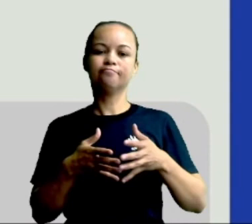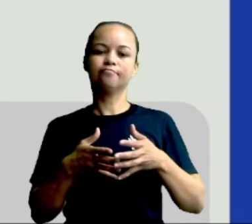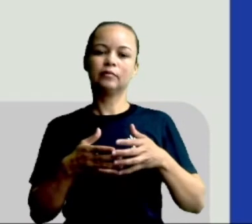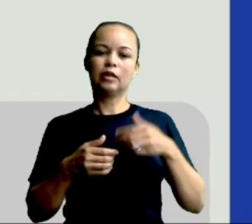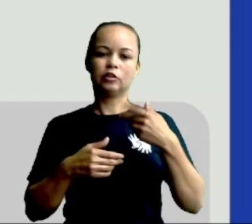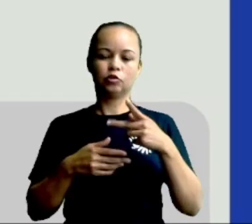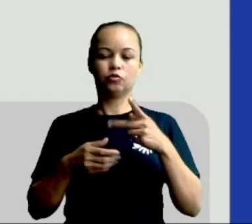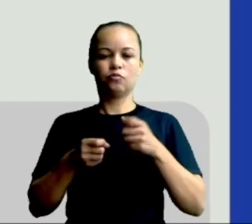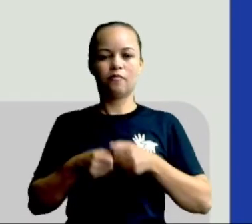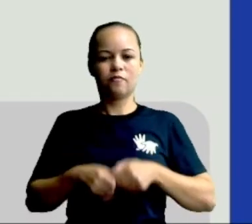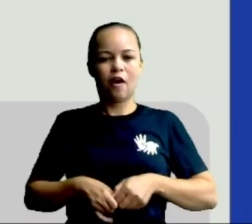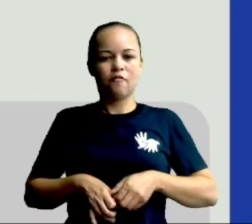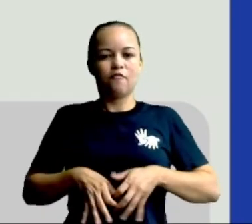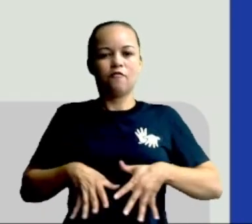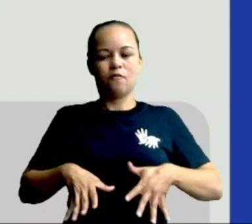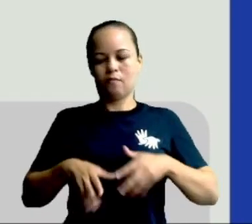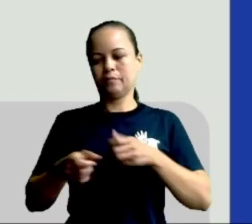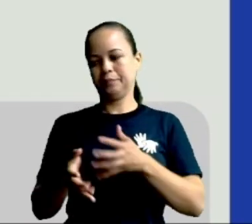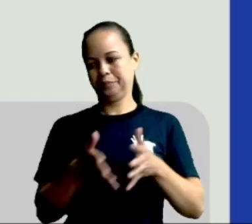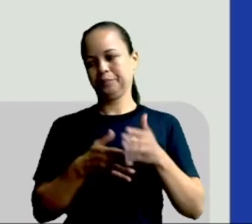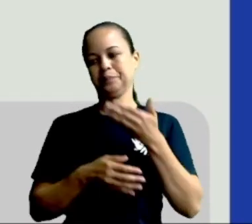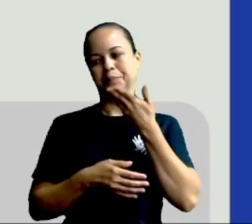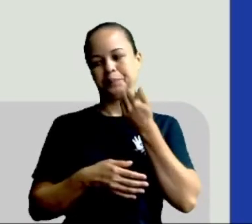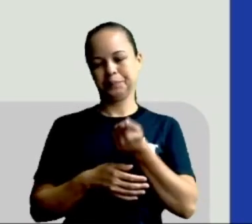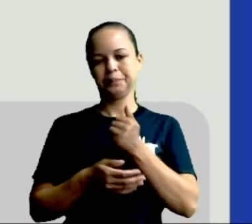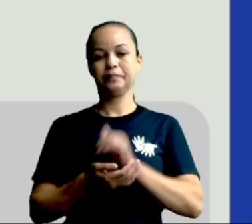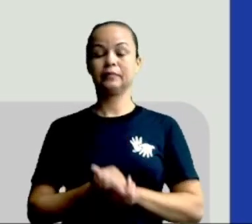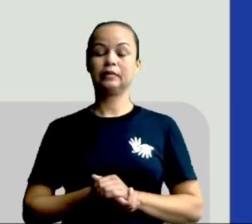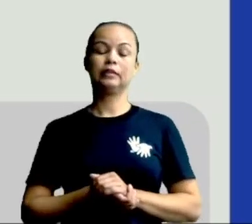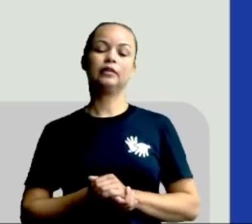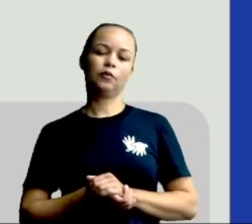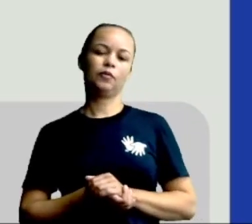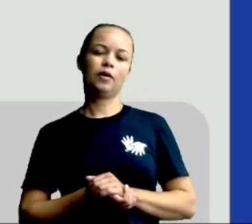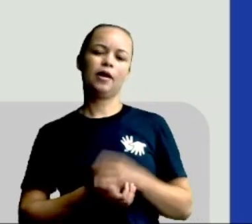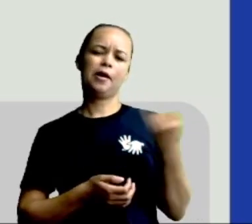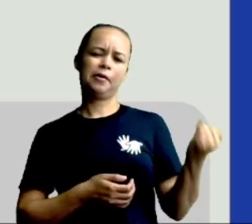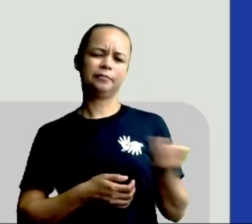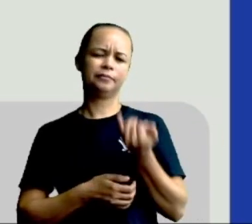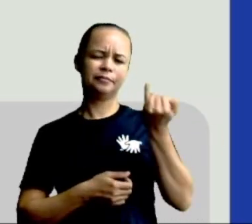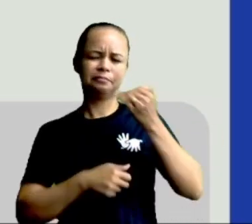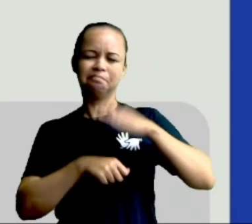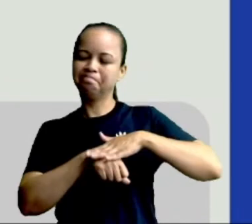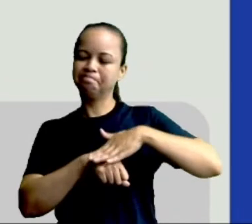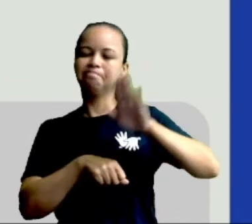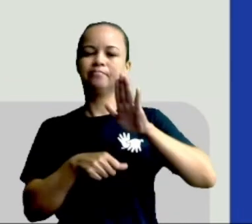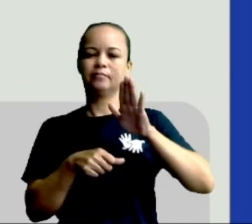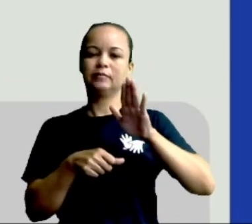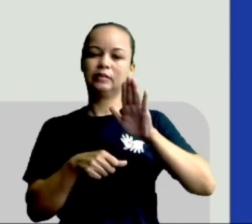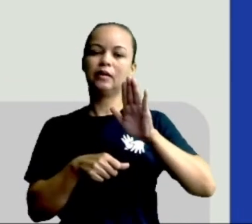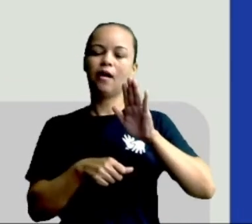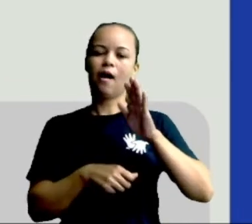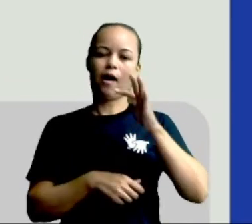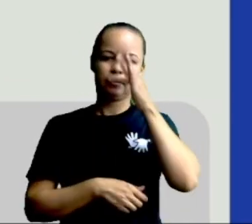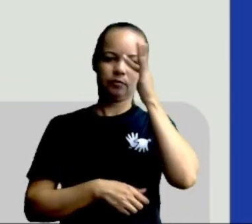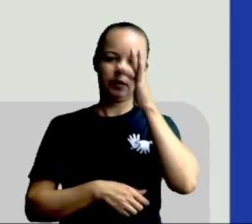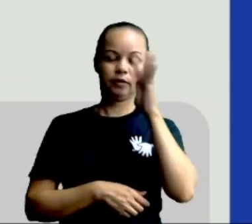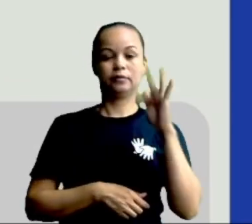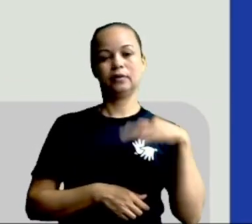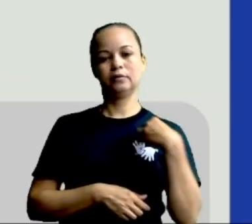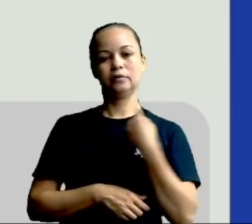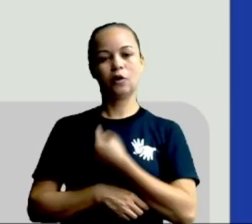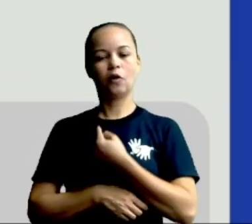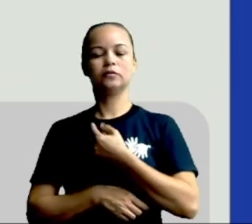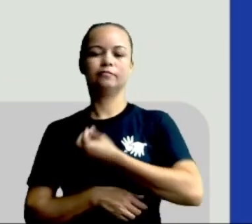sua flora. Então, é muito importante as plantas na nossa vida.